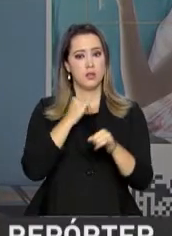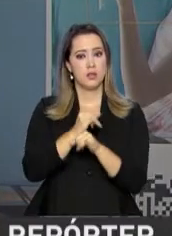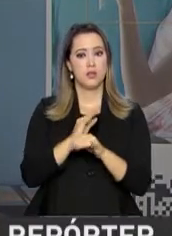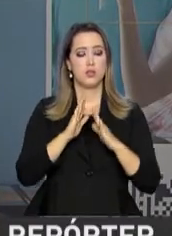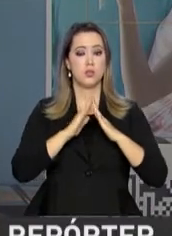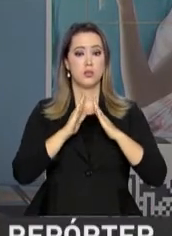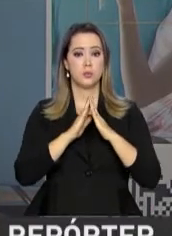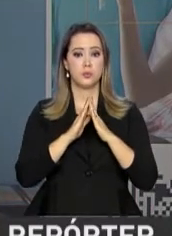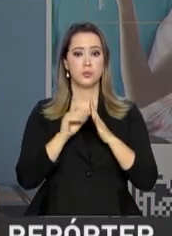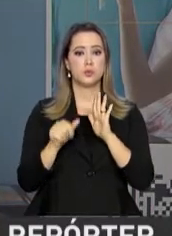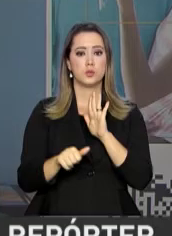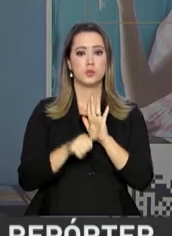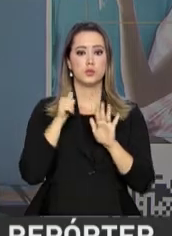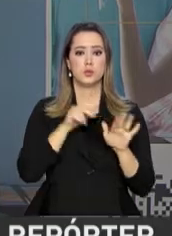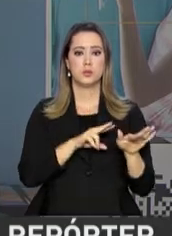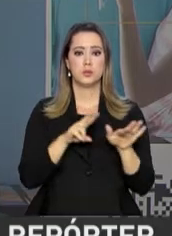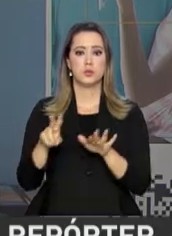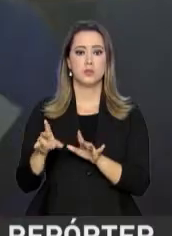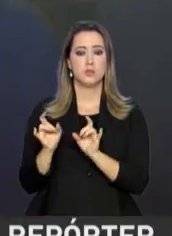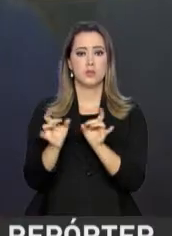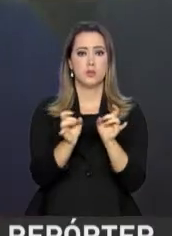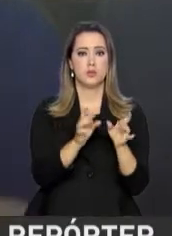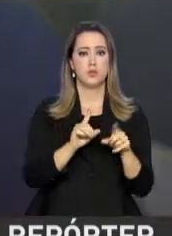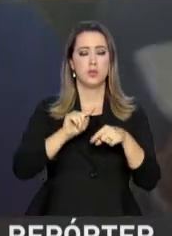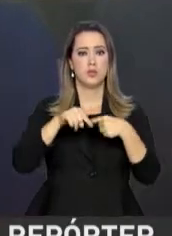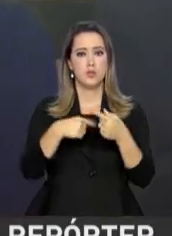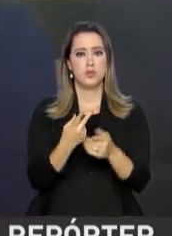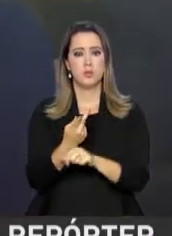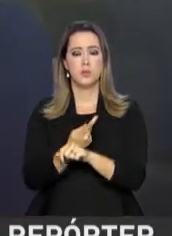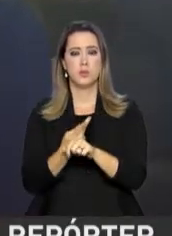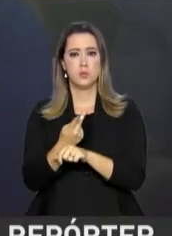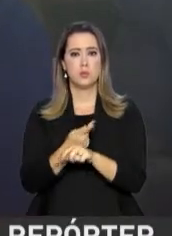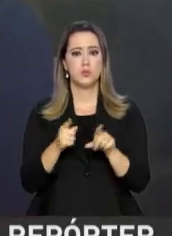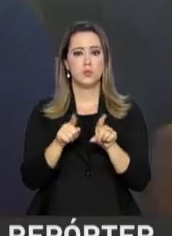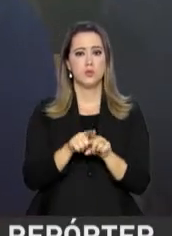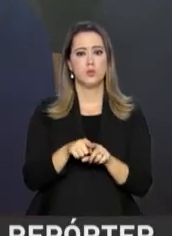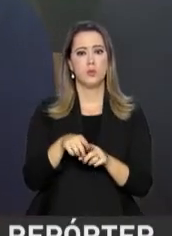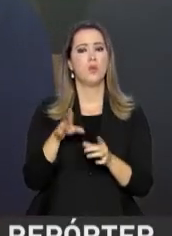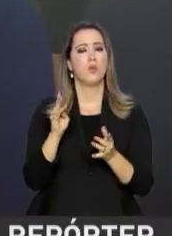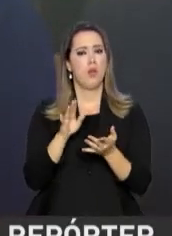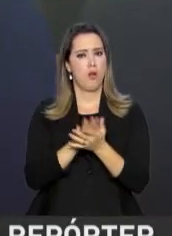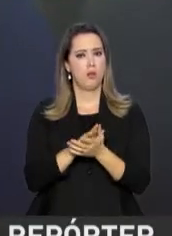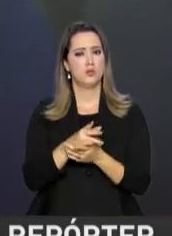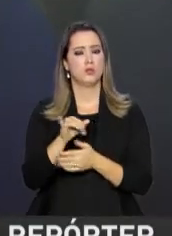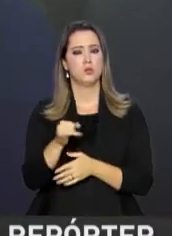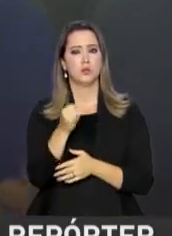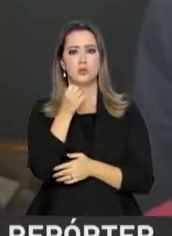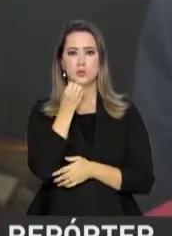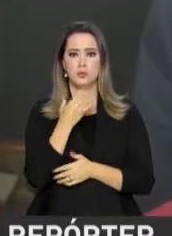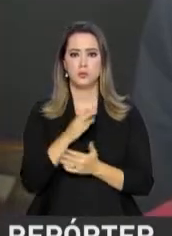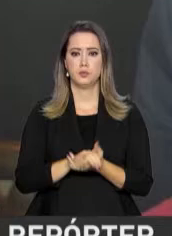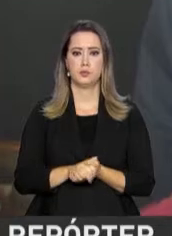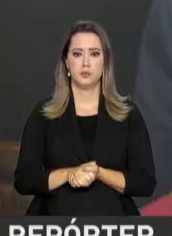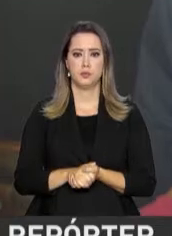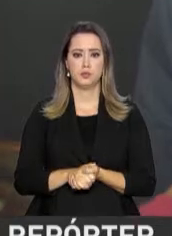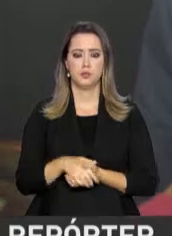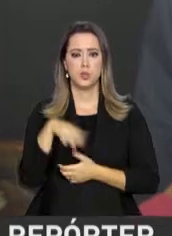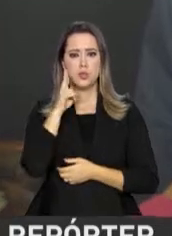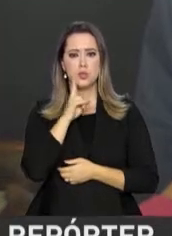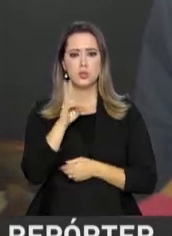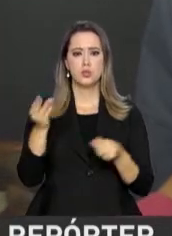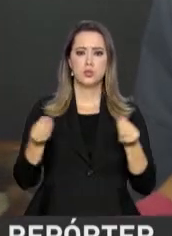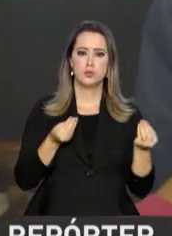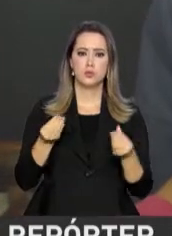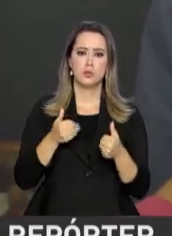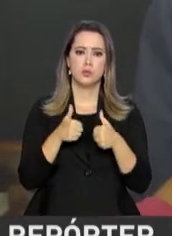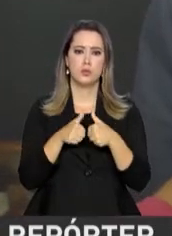Caixa está realizando a primeira semana de imóveis. Depois de pesquisar, o casal achou que seria uma boa oportunidade. A gente analisou o mercado,